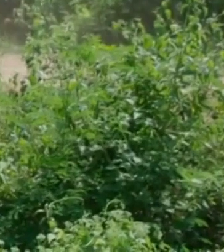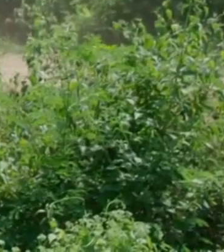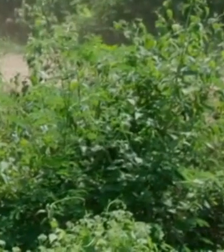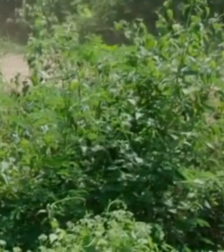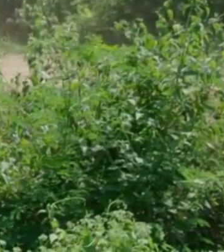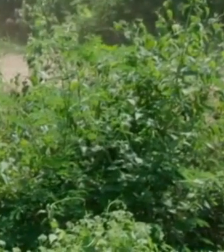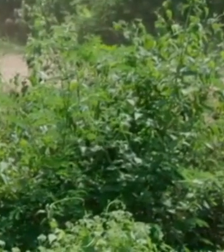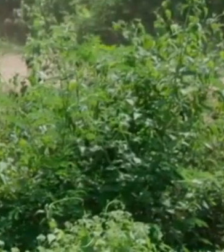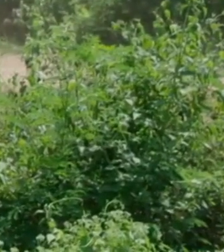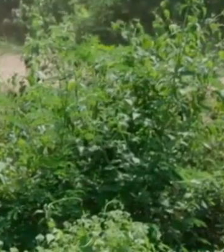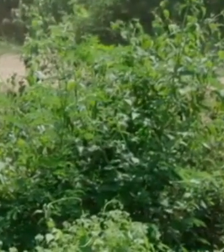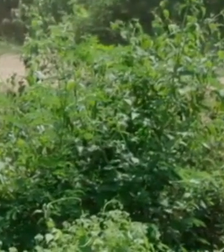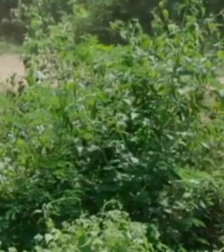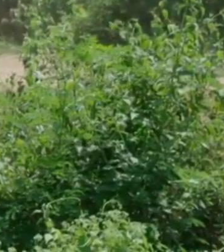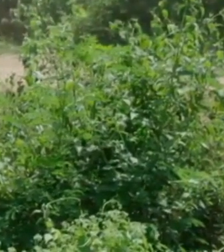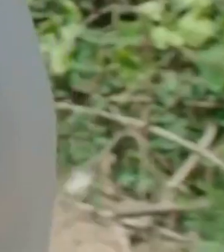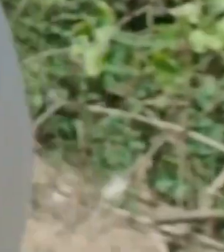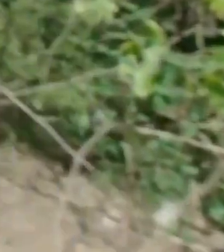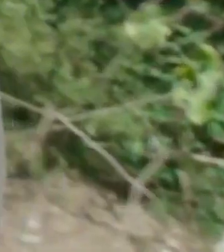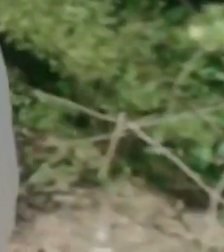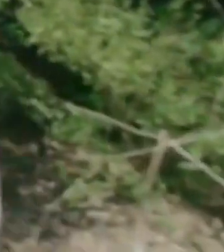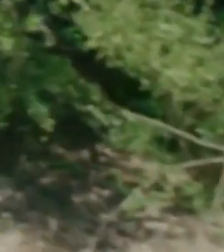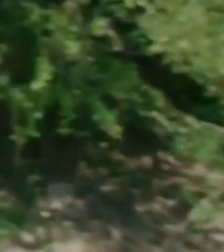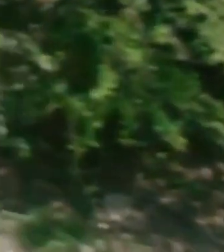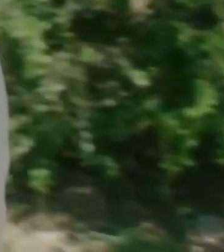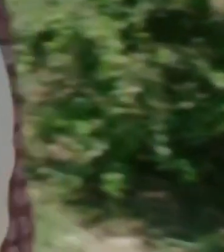It was the land they were fighting.